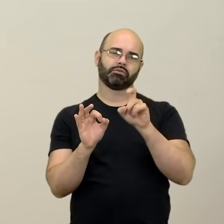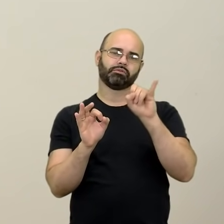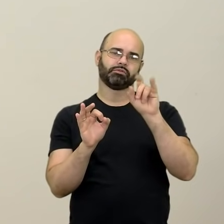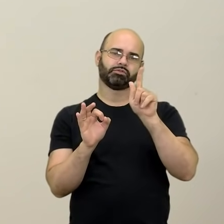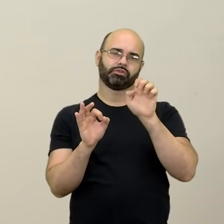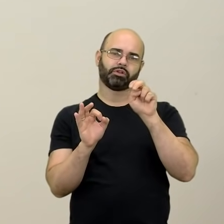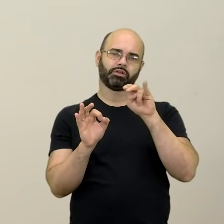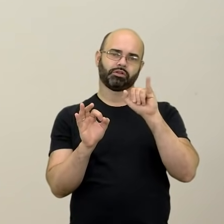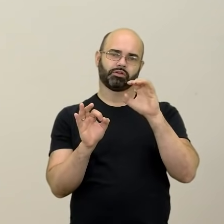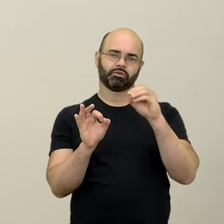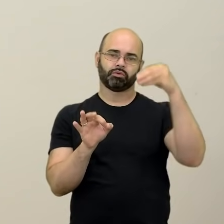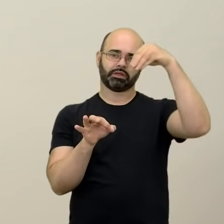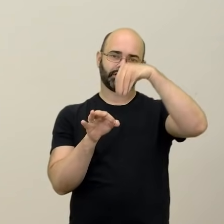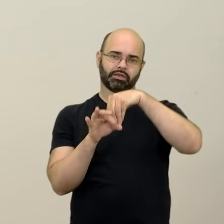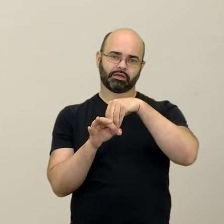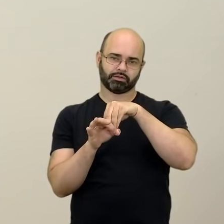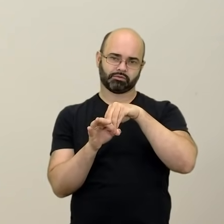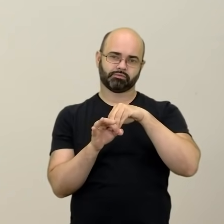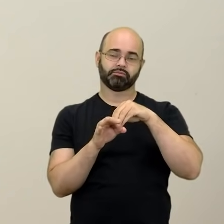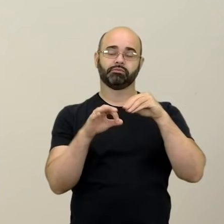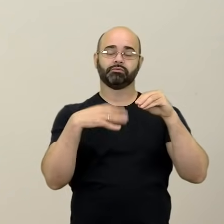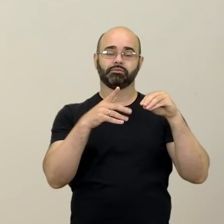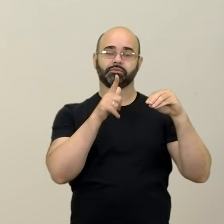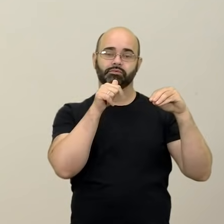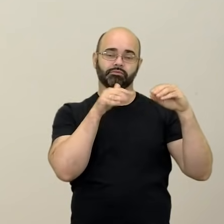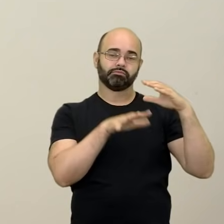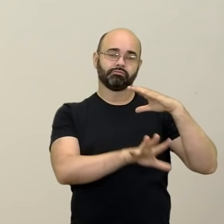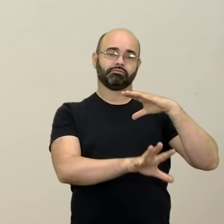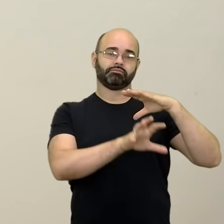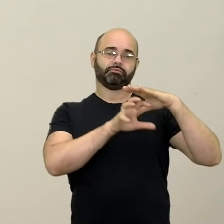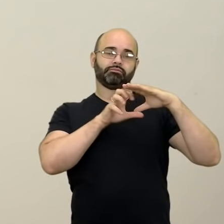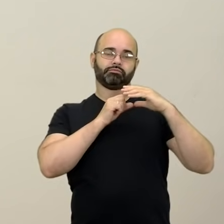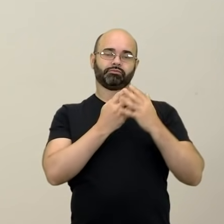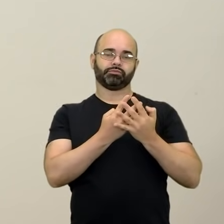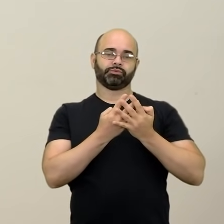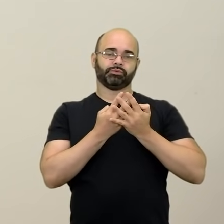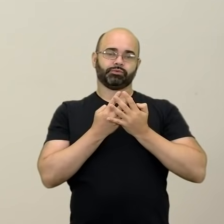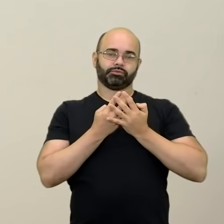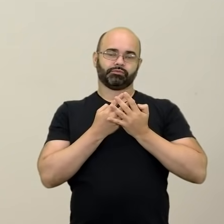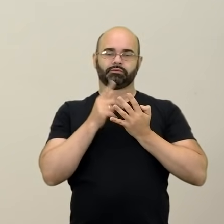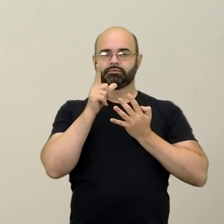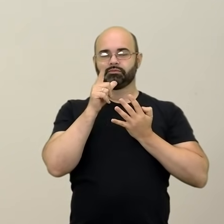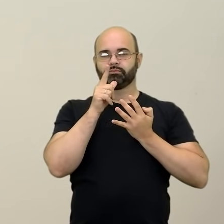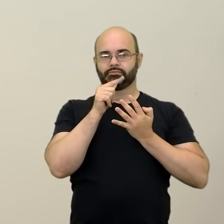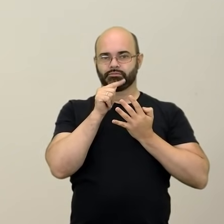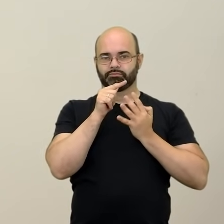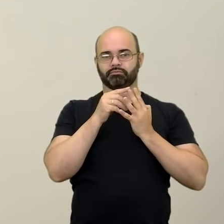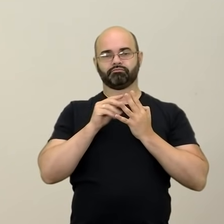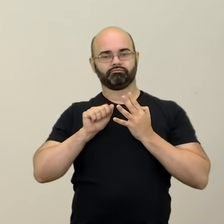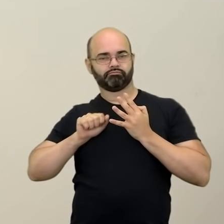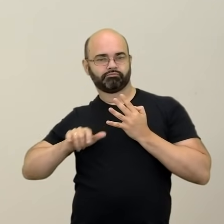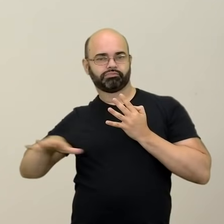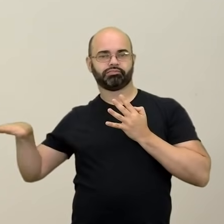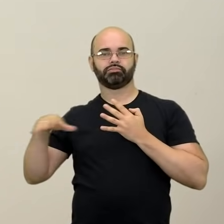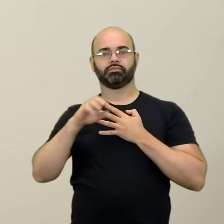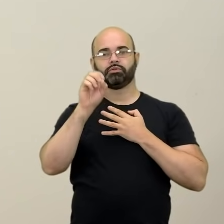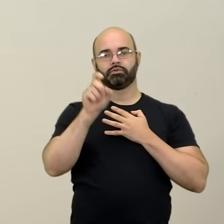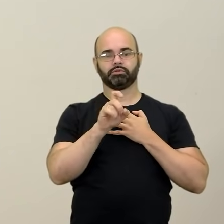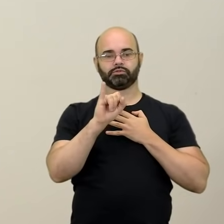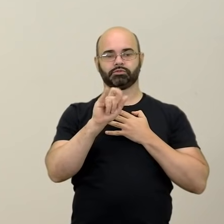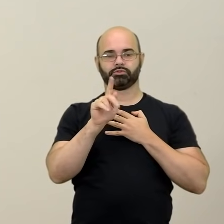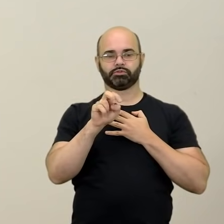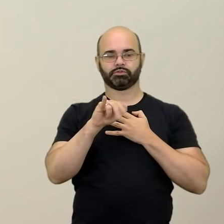junto com a água e aí quando eles puxam essa água e filtro né o oxigênio tá ali tanto é que às vezes os alunos